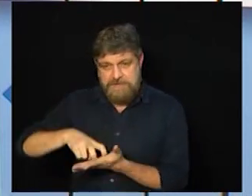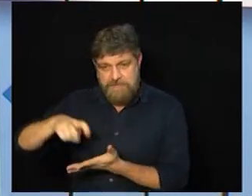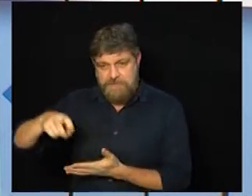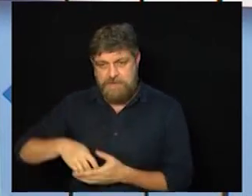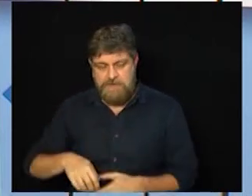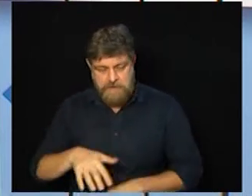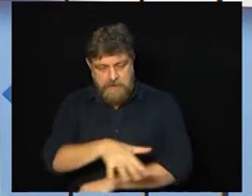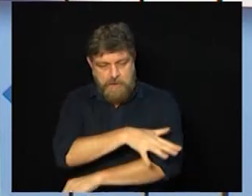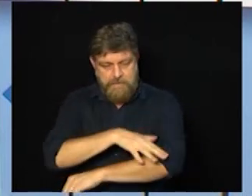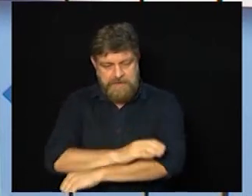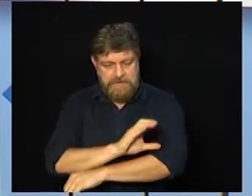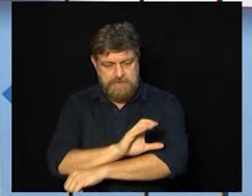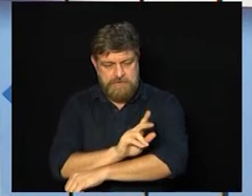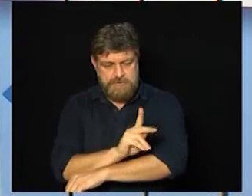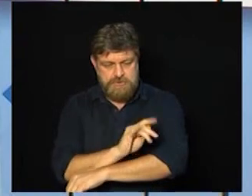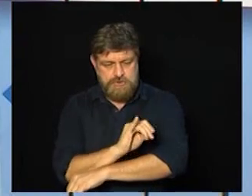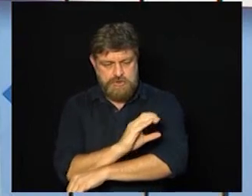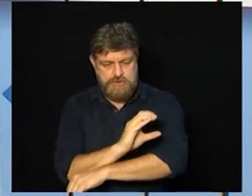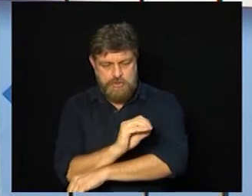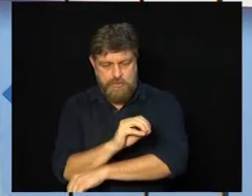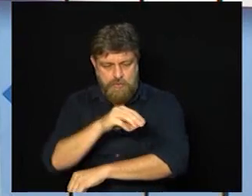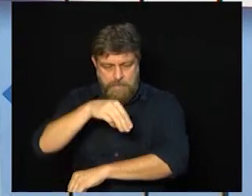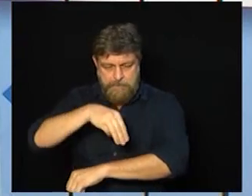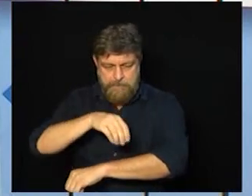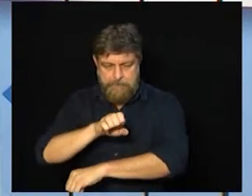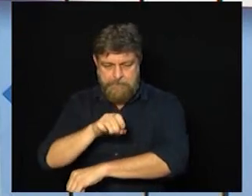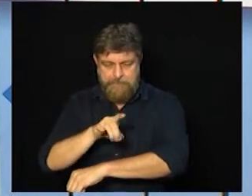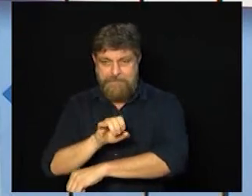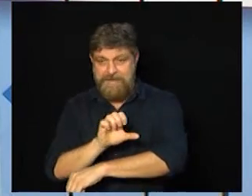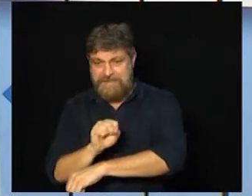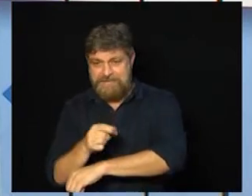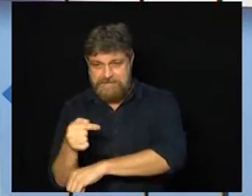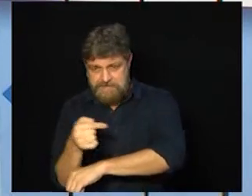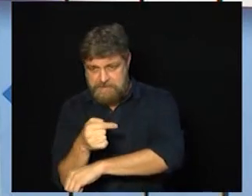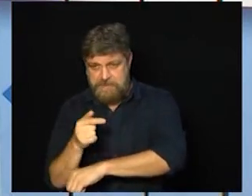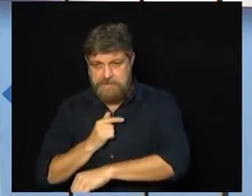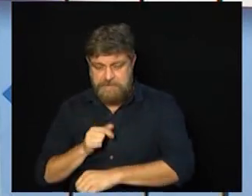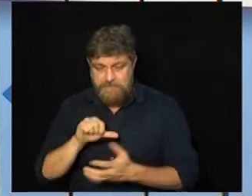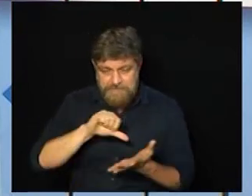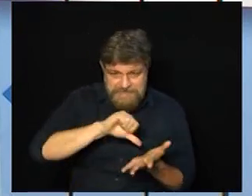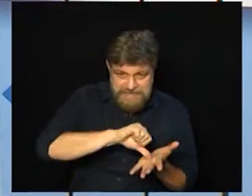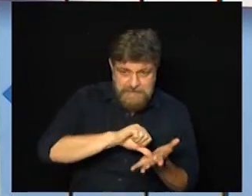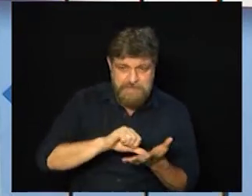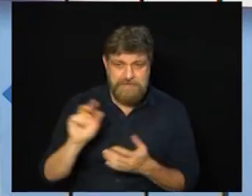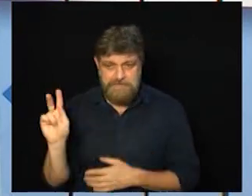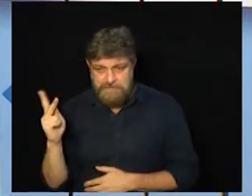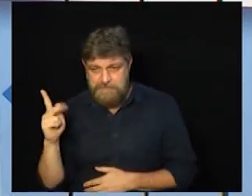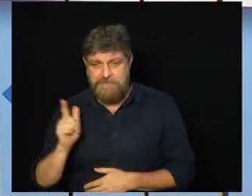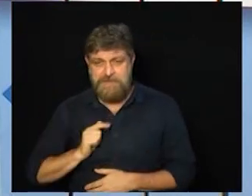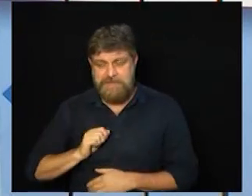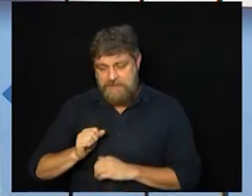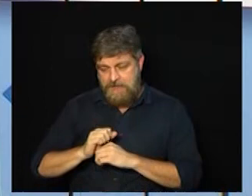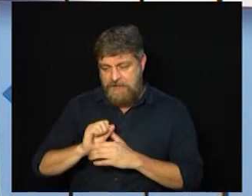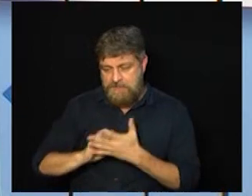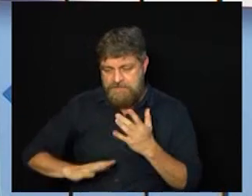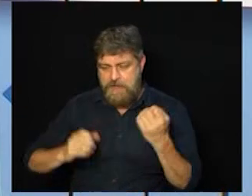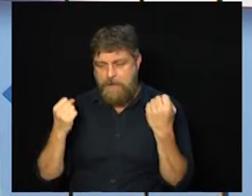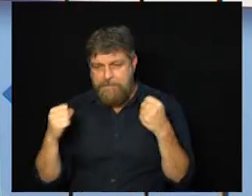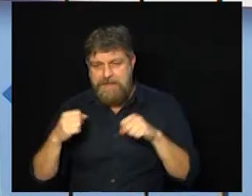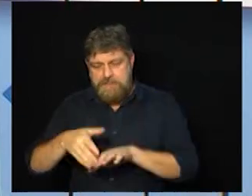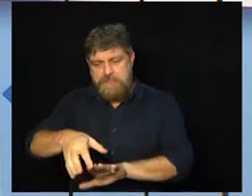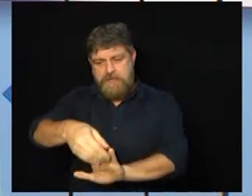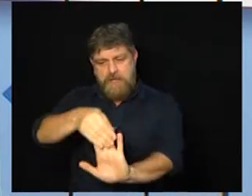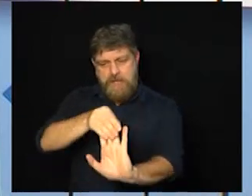socioambiental Chico Mendes que ali na região central da cidade e também será oferecida atividades físicas como